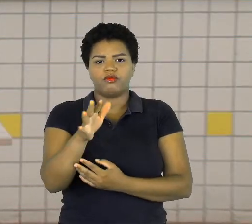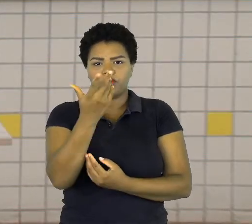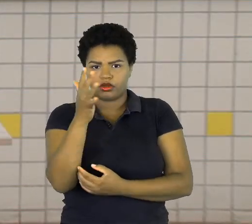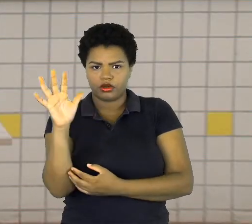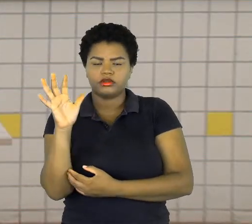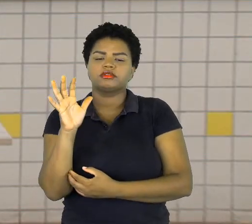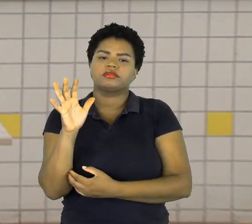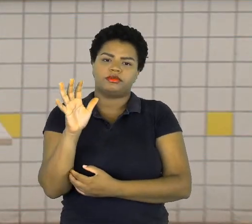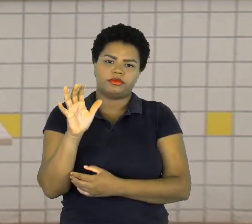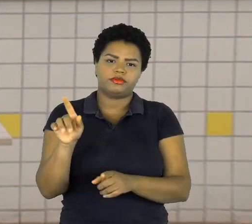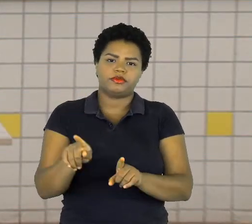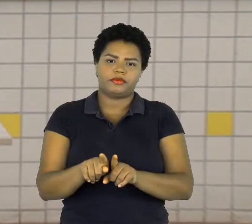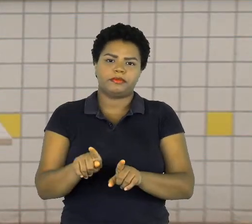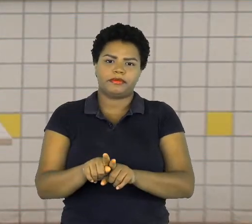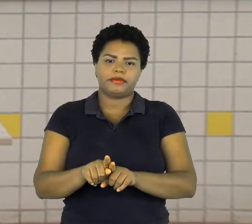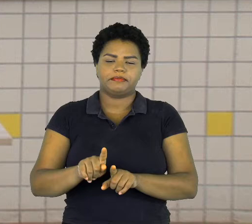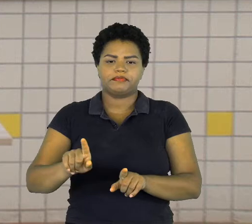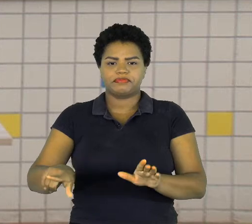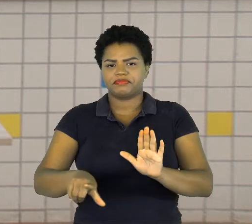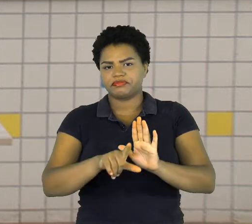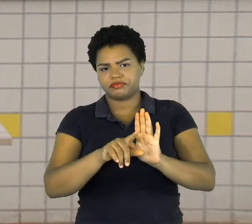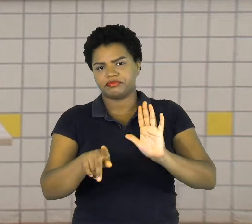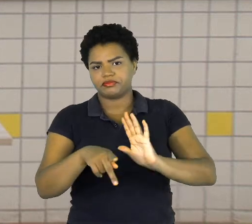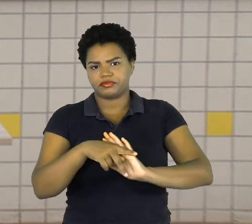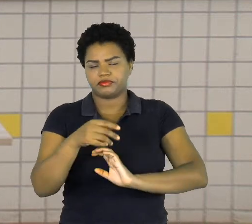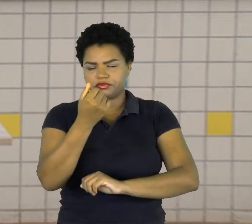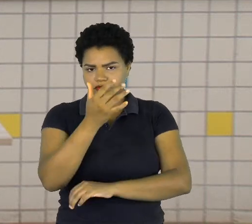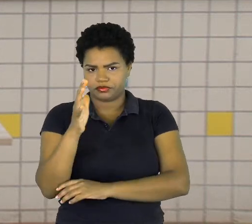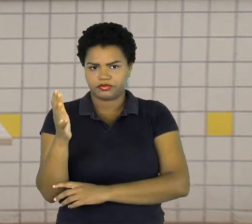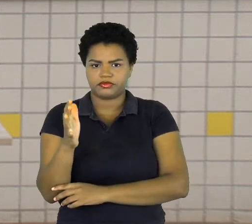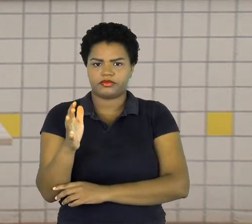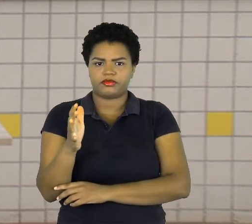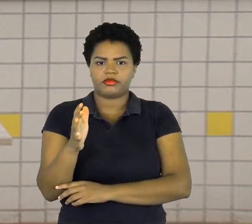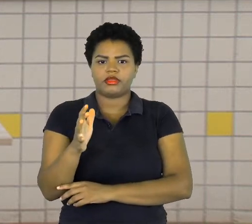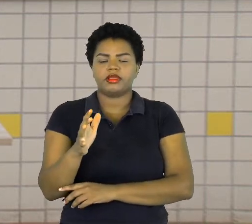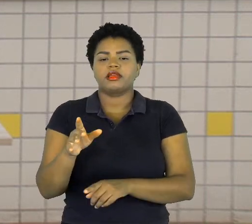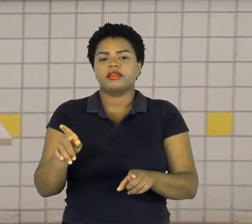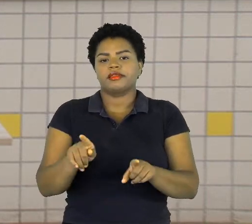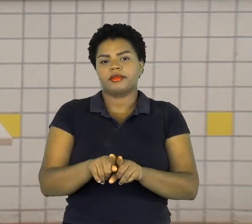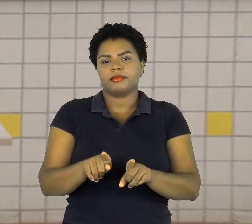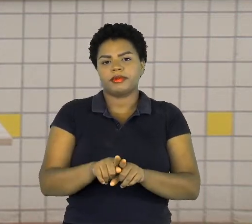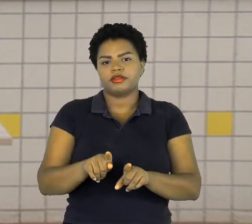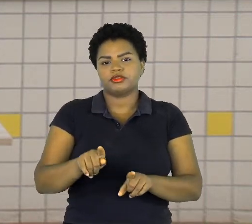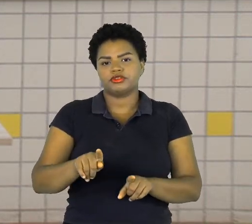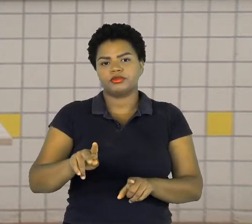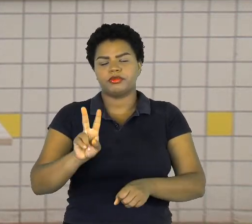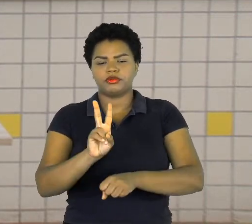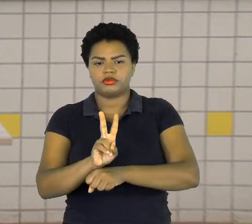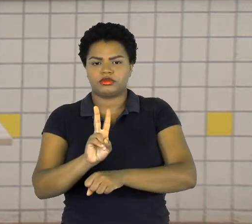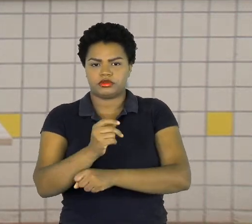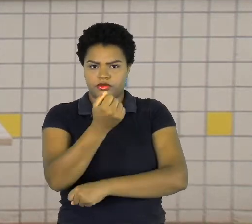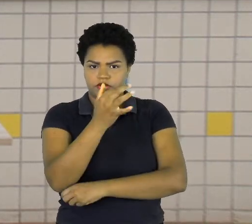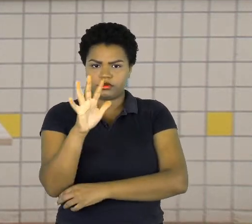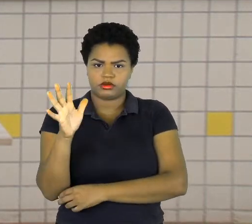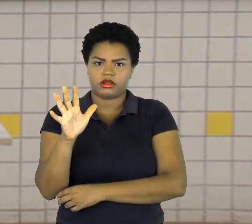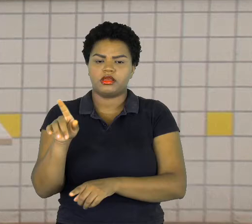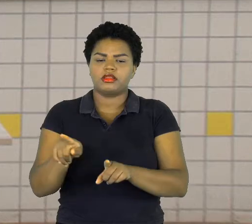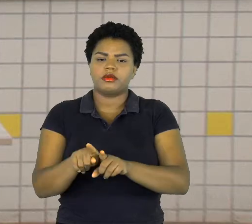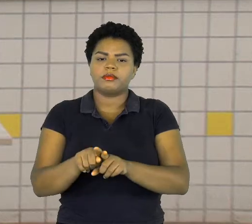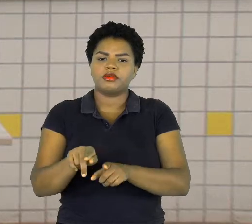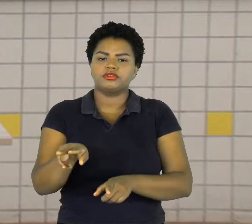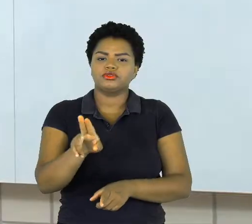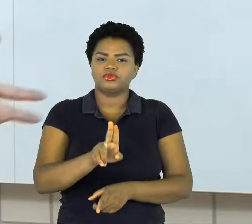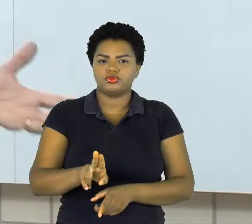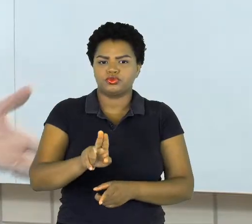conservação, tanto de proteção integral como de uso sustentável, criados pela União, criados pelos